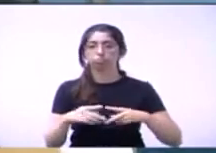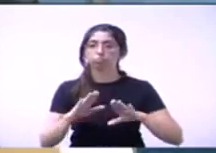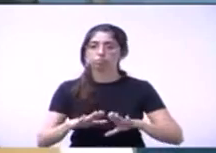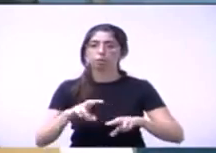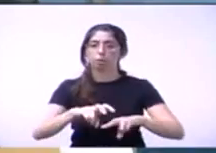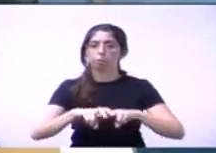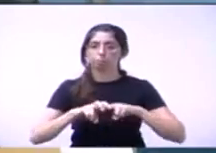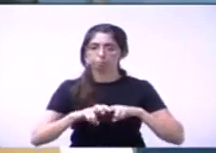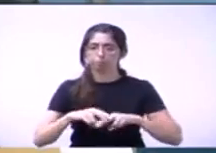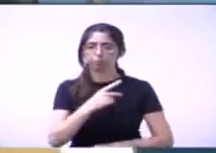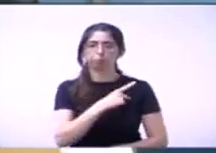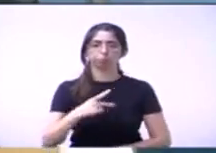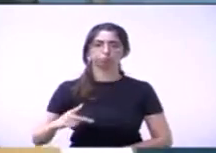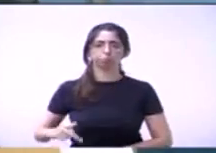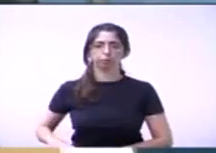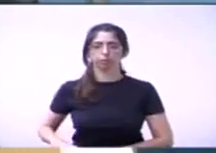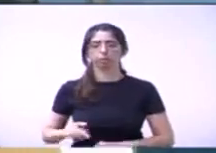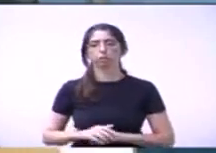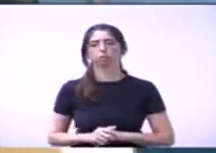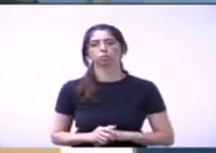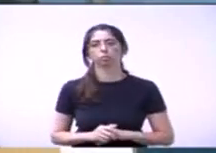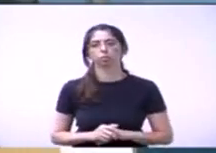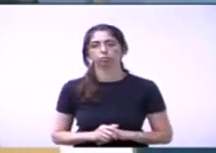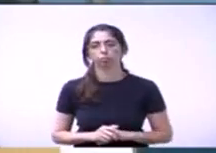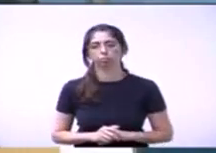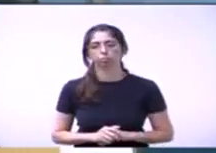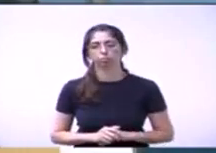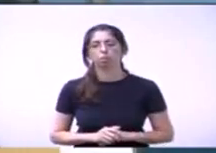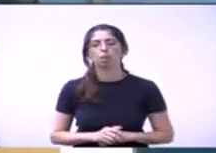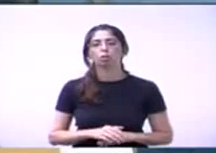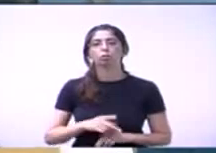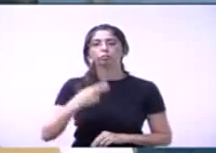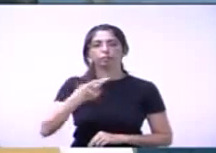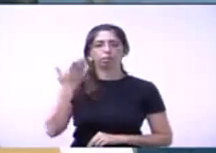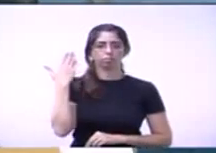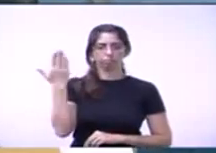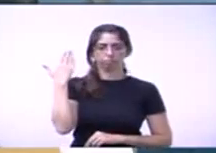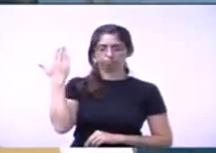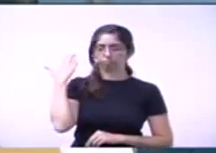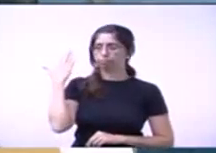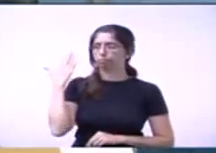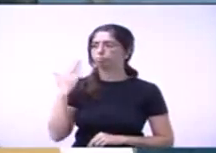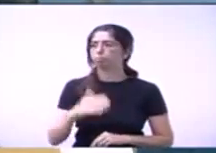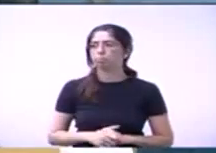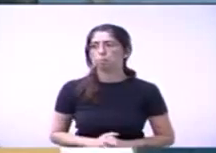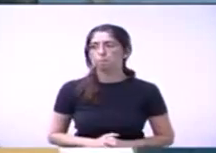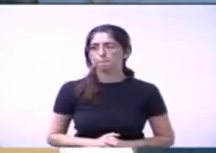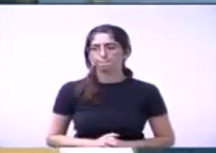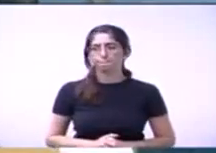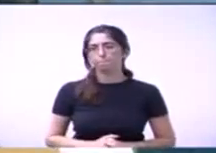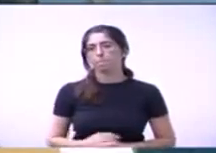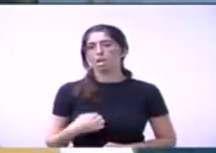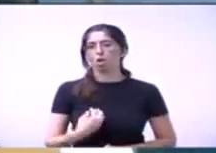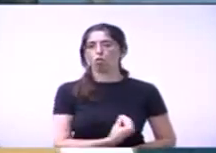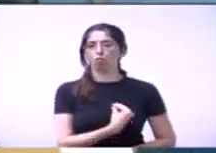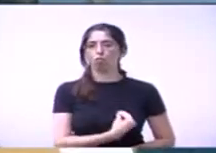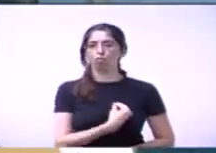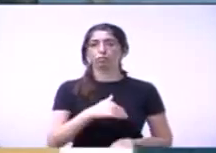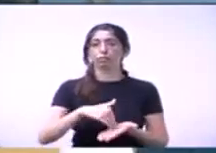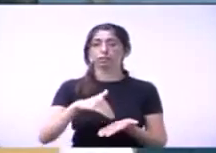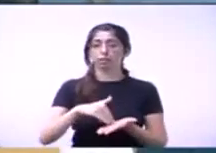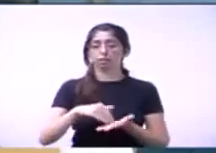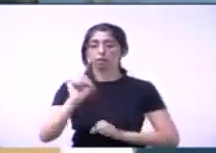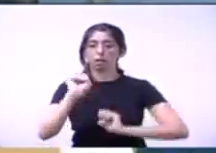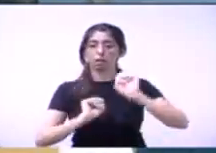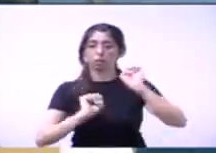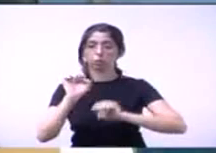A exemplo disso, presidente, foi, inclusive, que, como eu disse, vou tornar a dizer, eu estive na Secretaria de